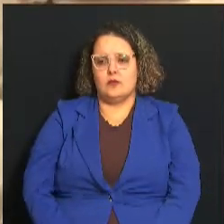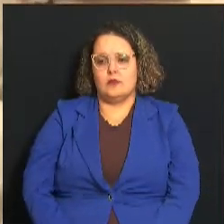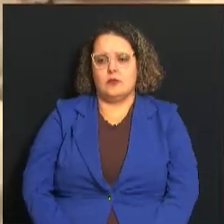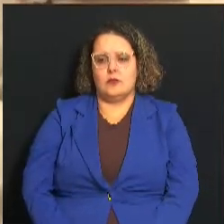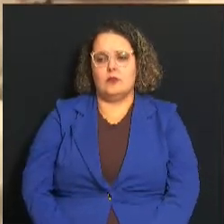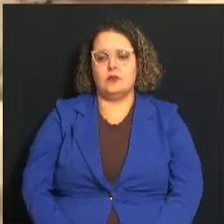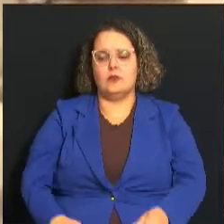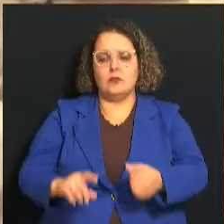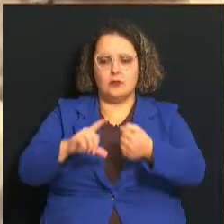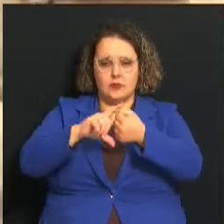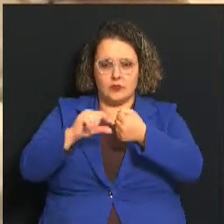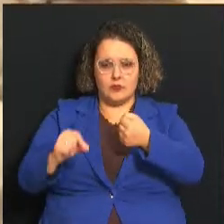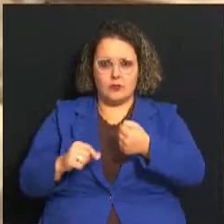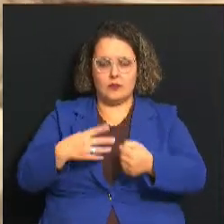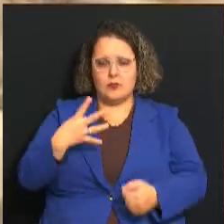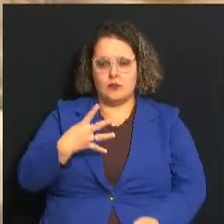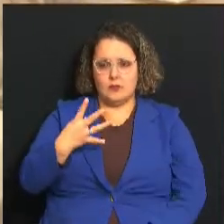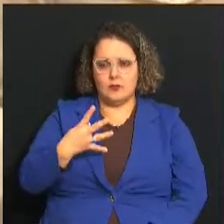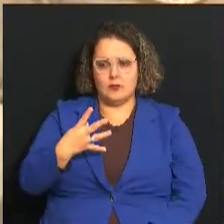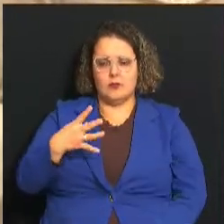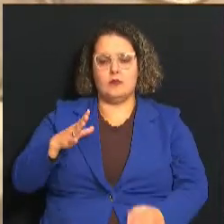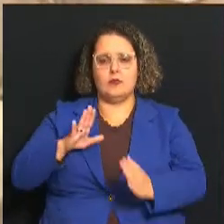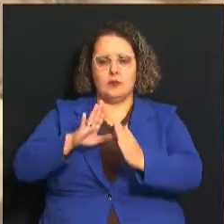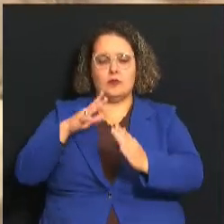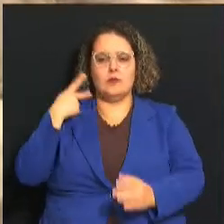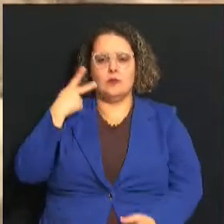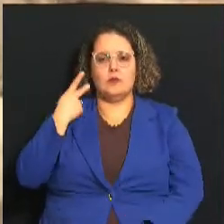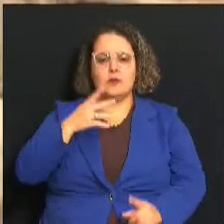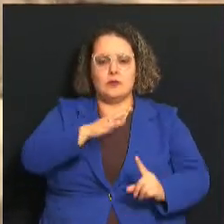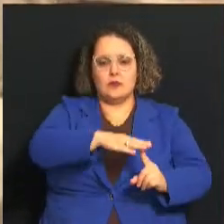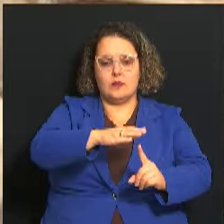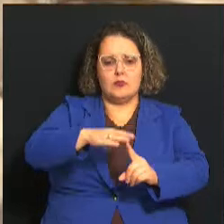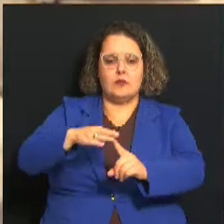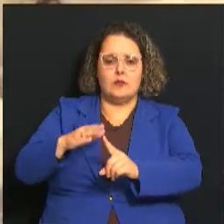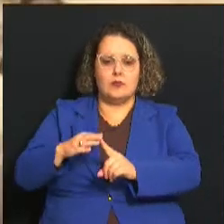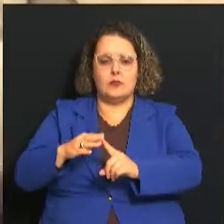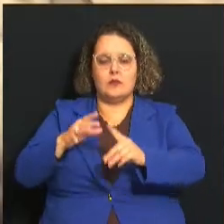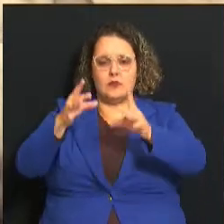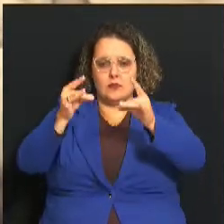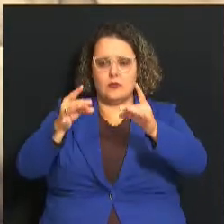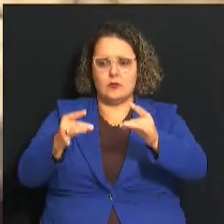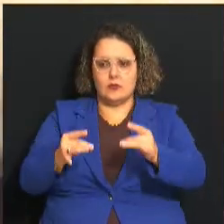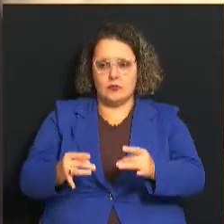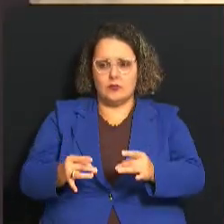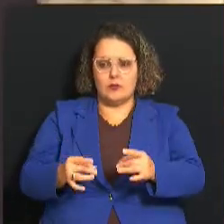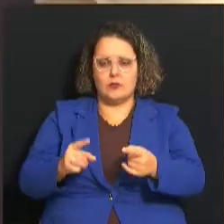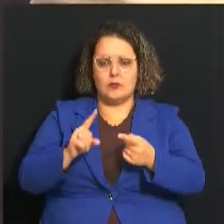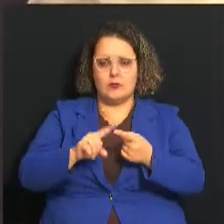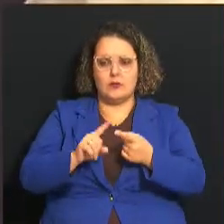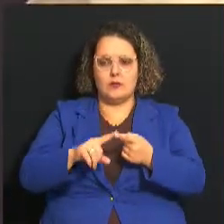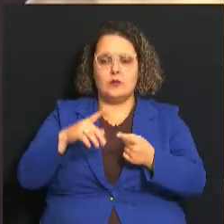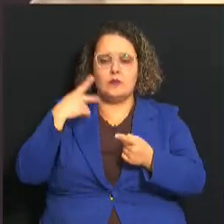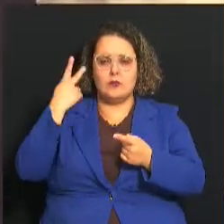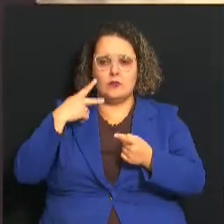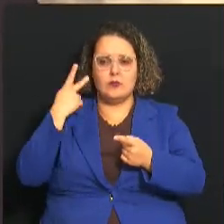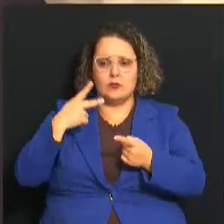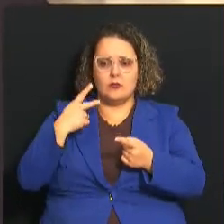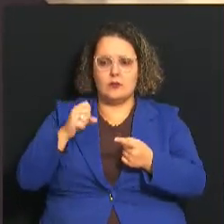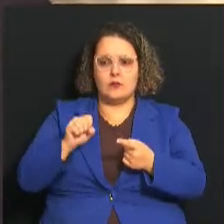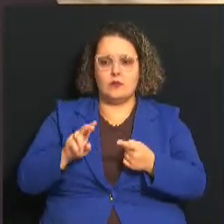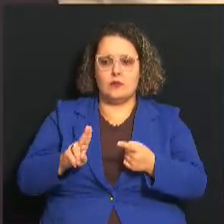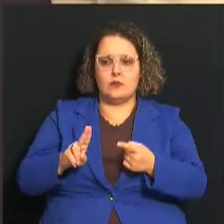Artigo 4. A Frente Parlamentar Ambientalista será composta por 1. Vereadores subscritores